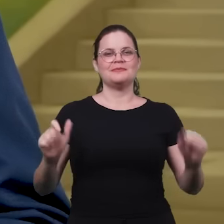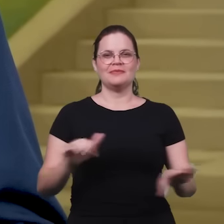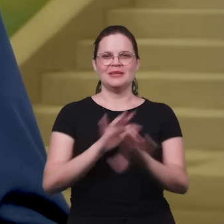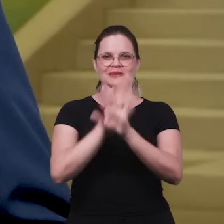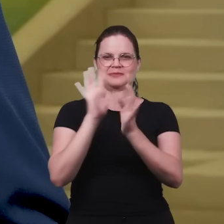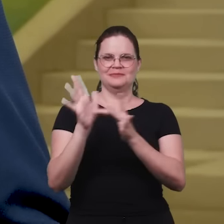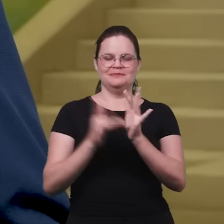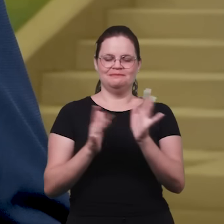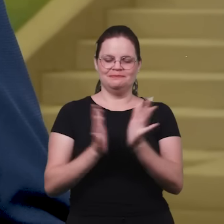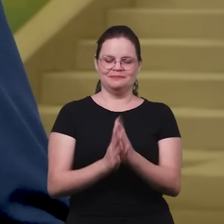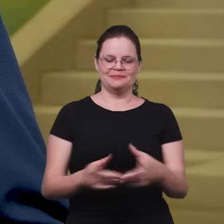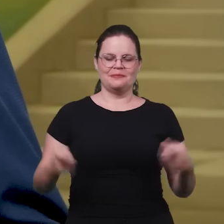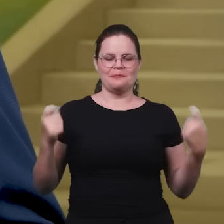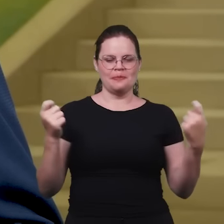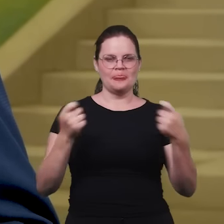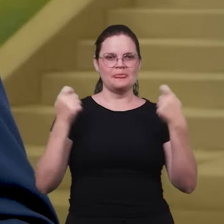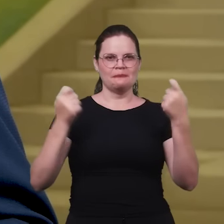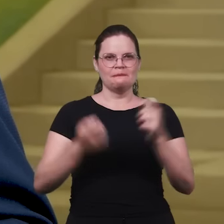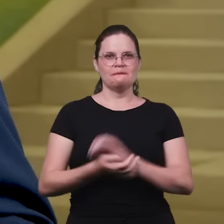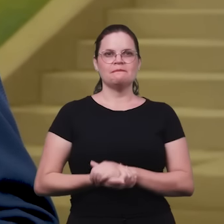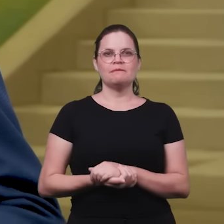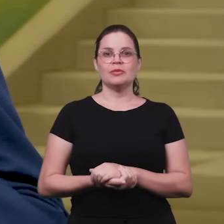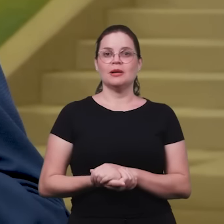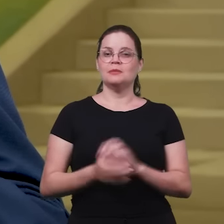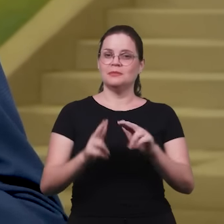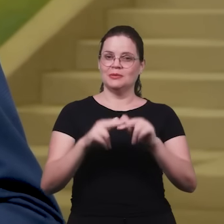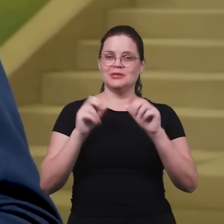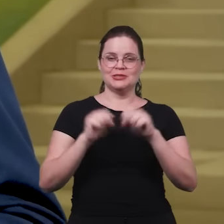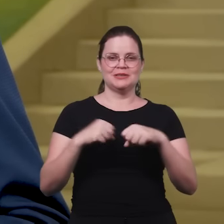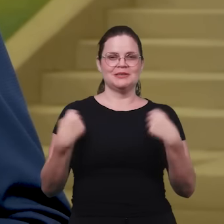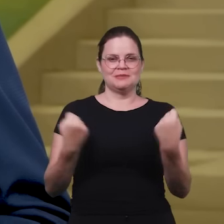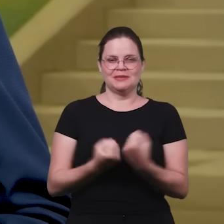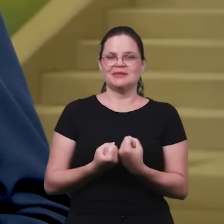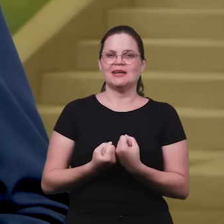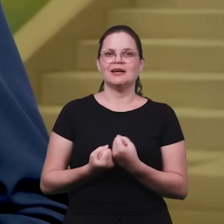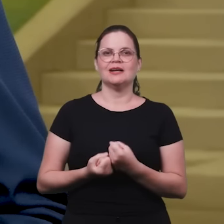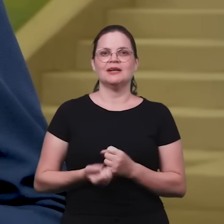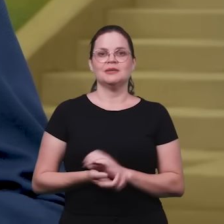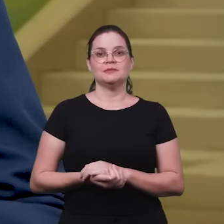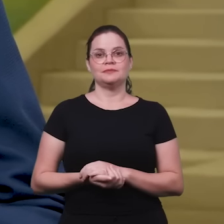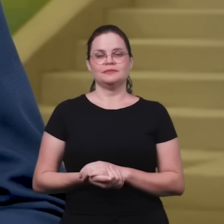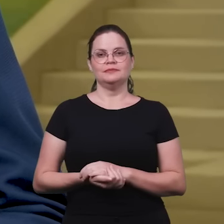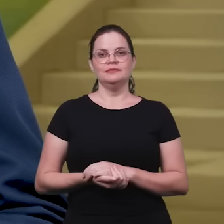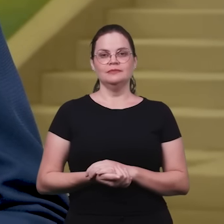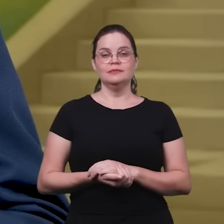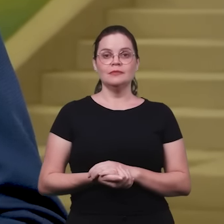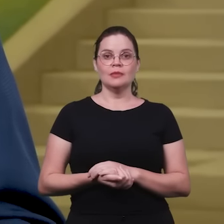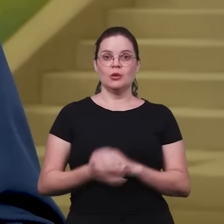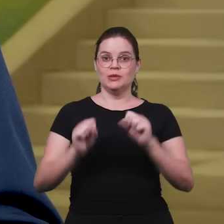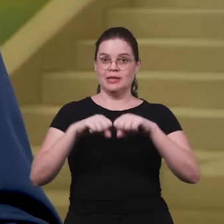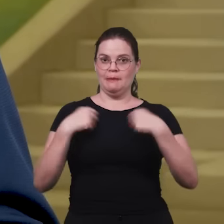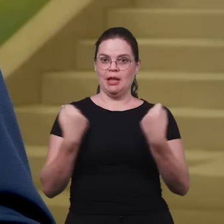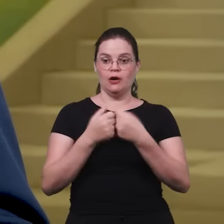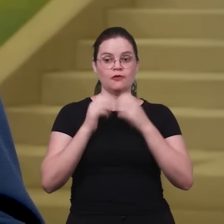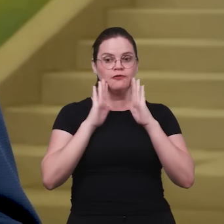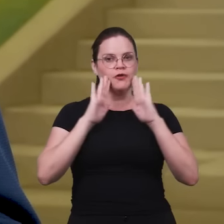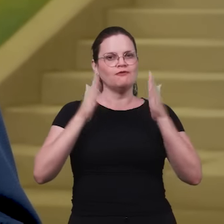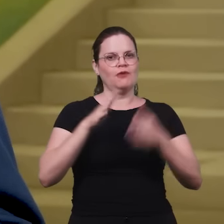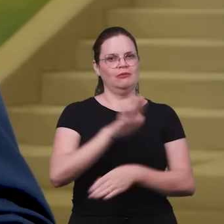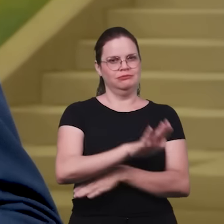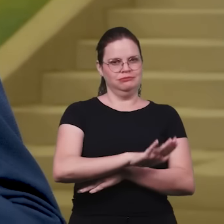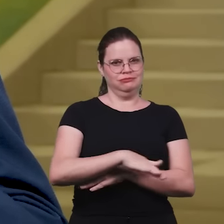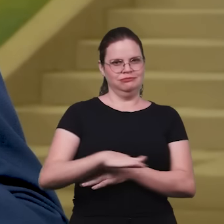Glória a Jesus, louvado seja o nome do Senhor por este seminário ministrado aos